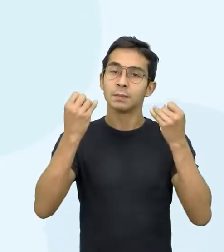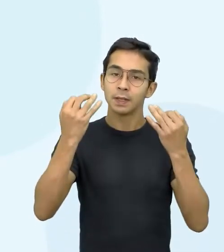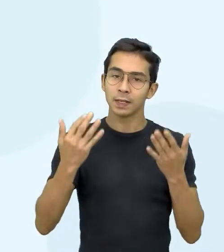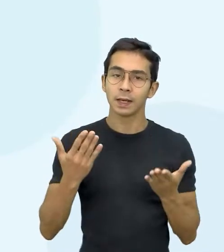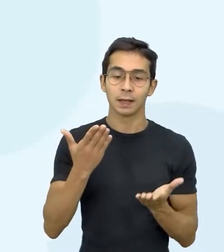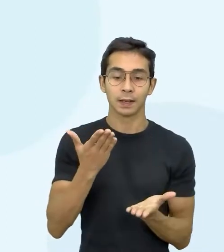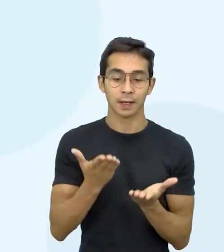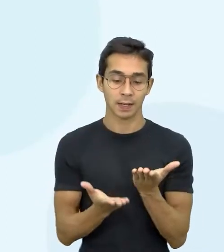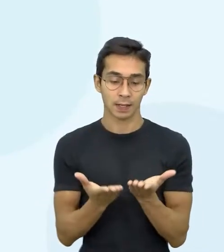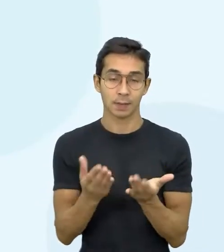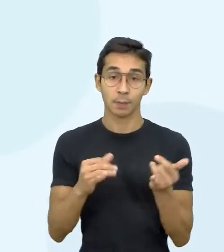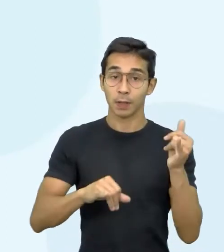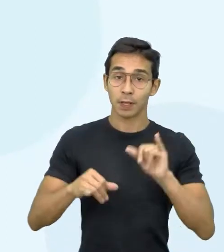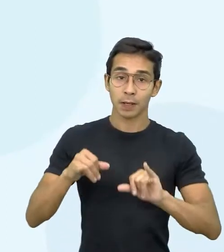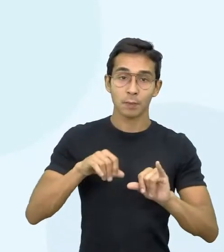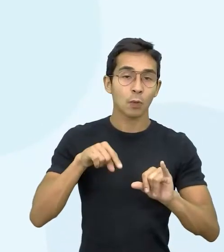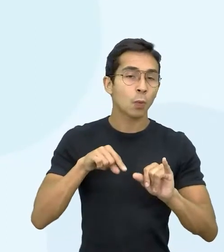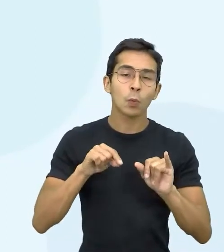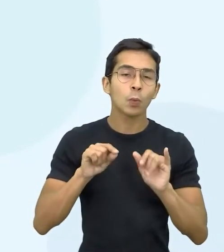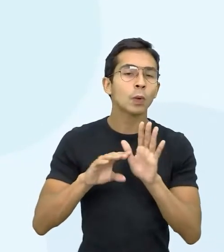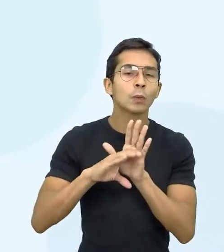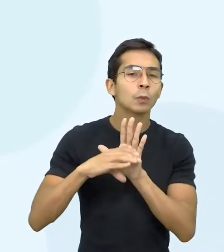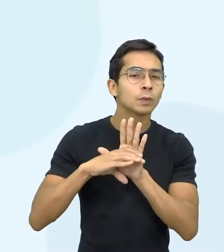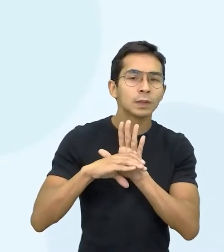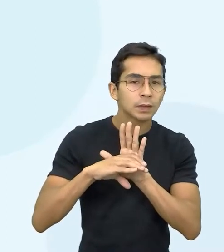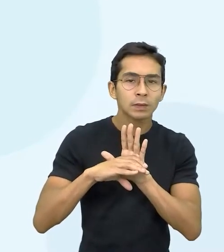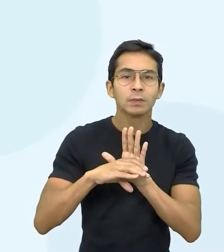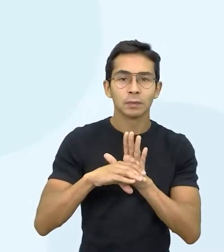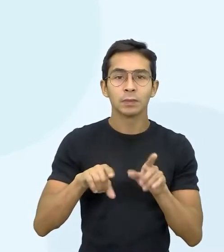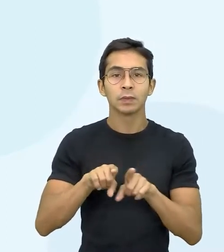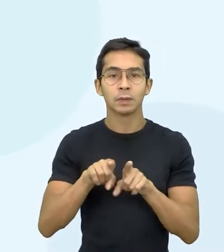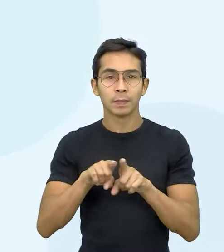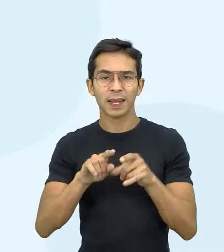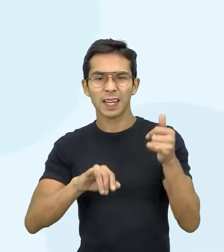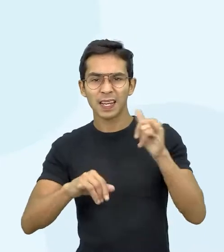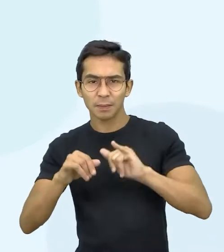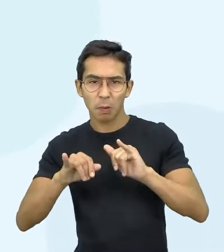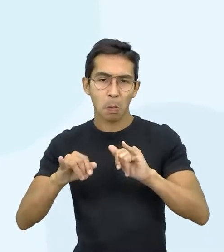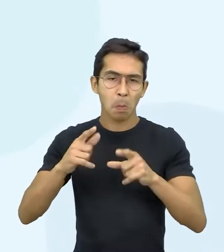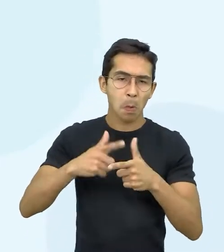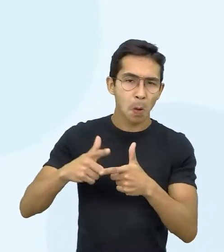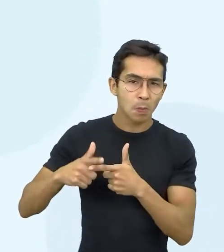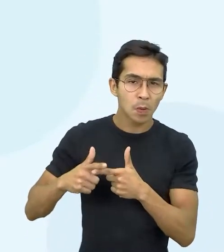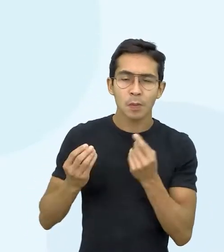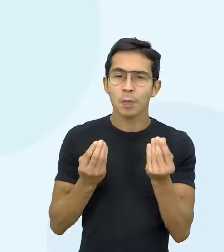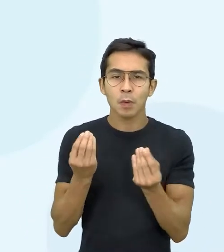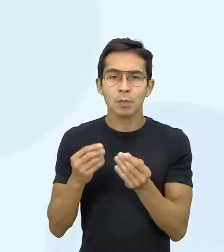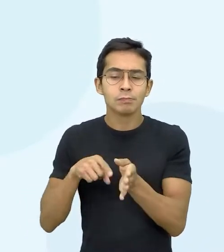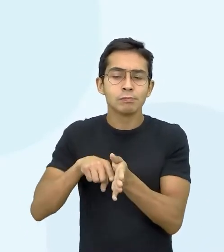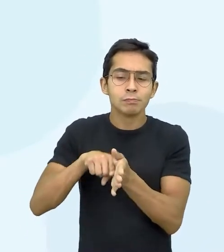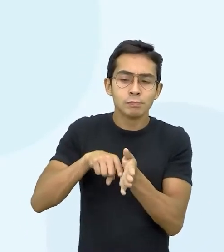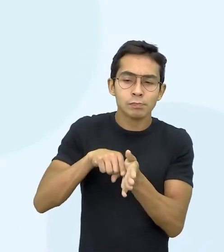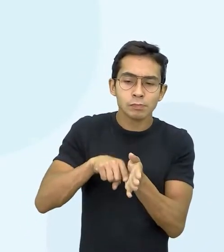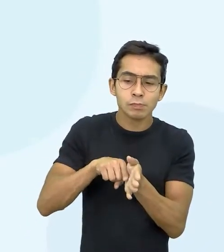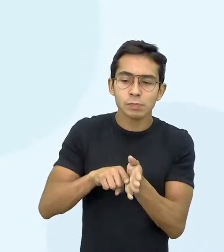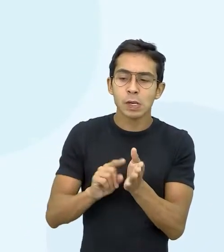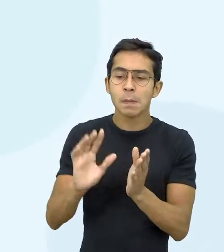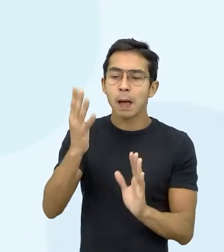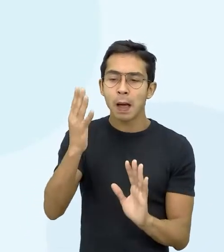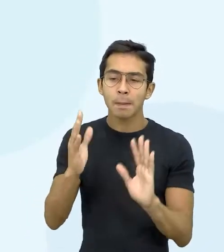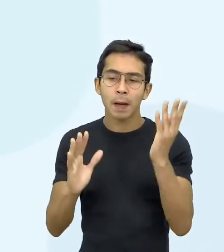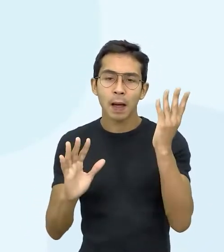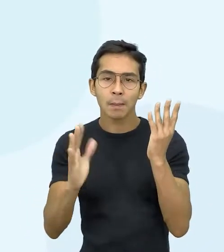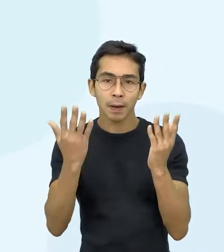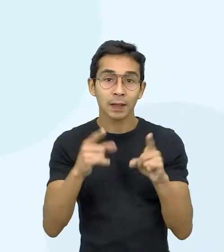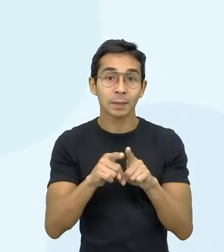químico, investigar e analisar a perturbação no equilíbrio químico, investigar e analisar reações de equilíbrio químico no